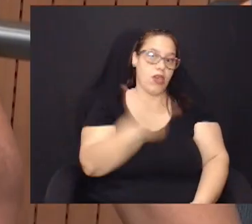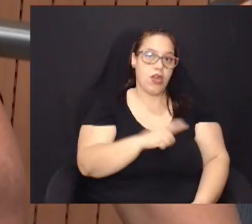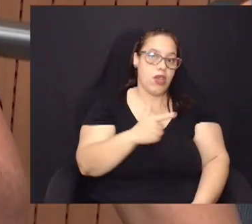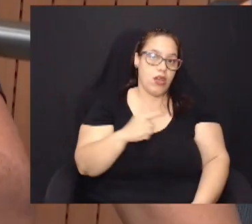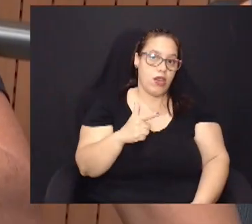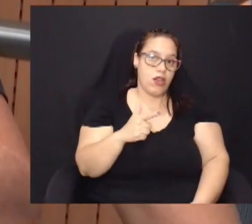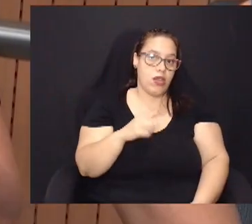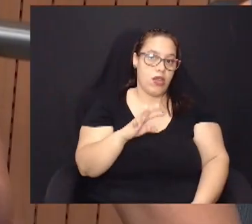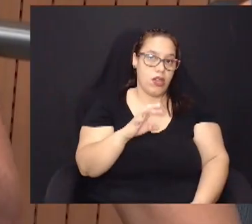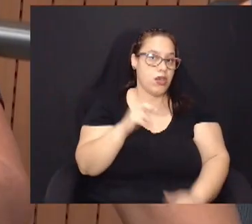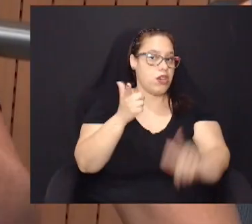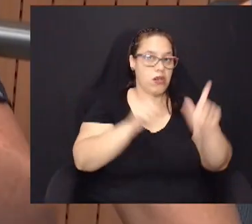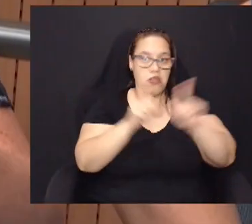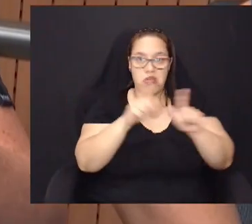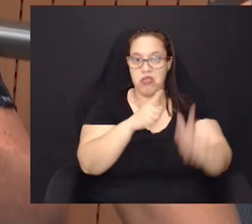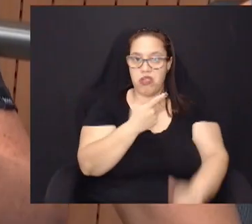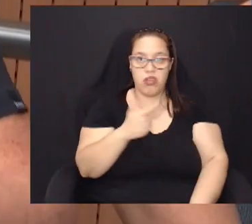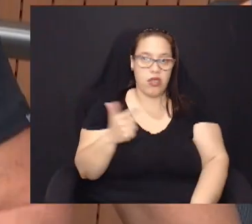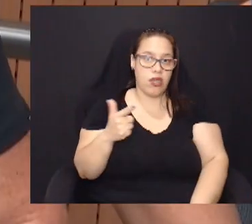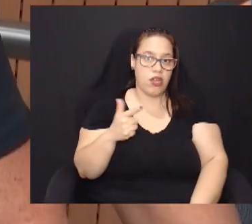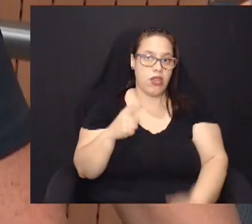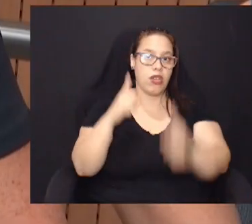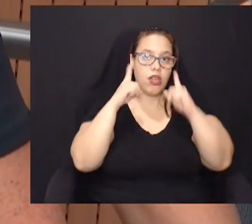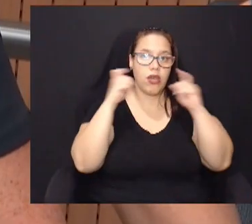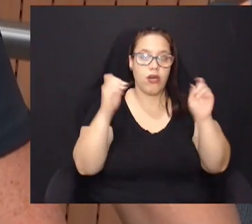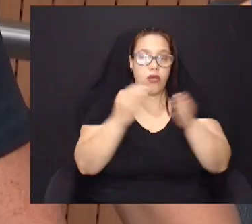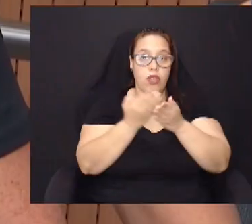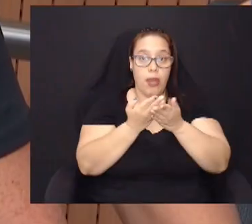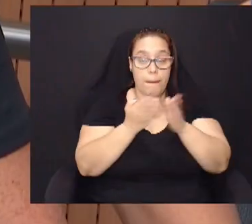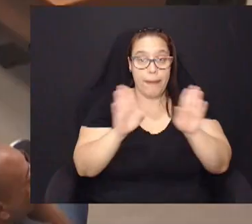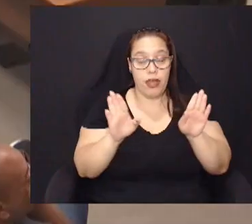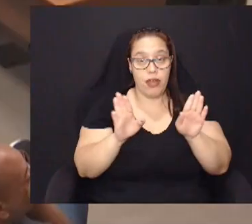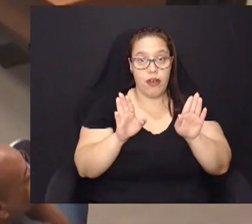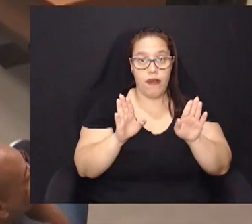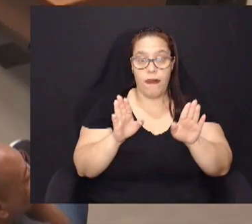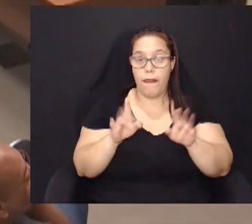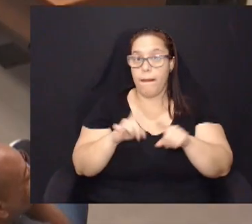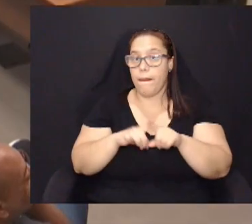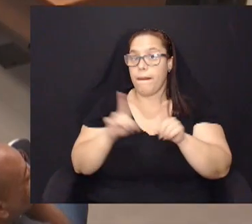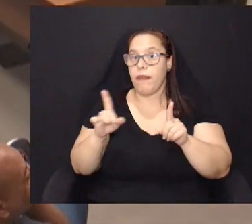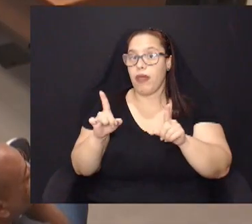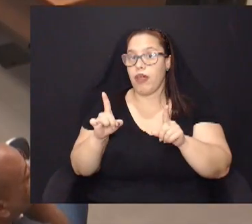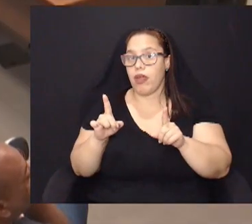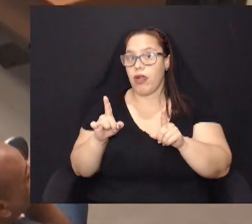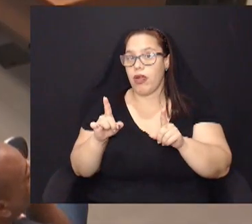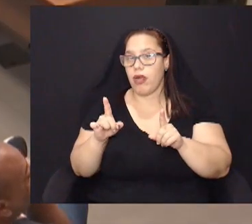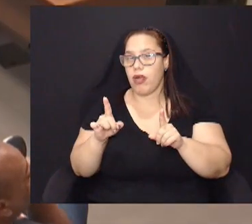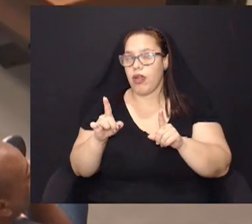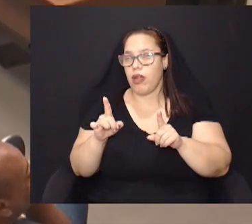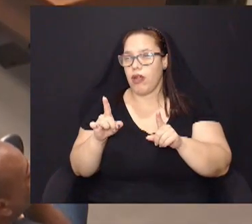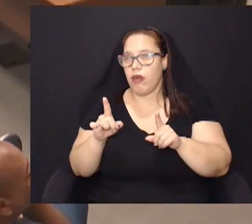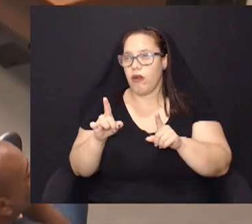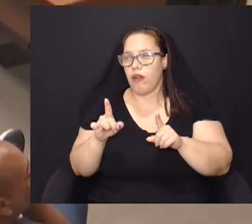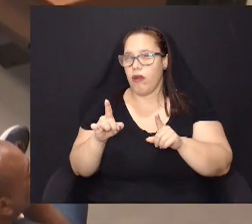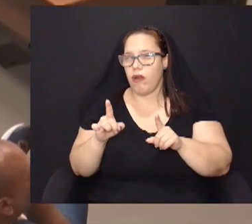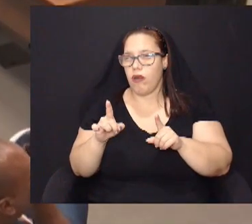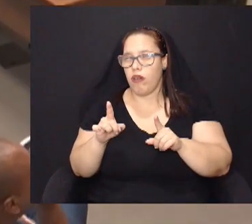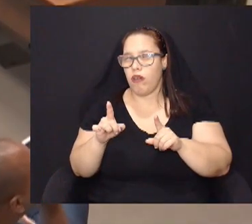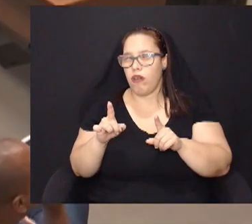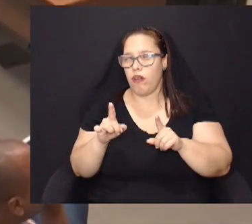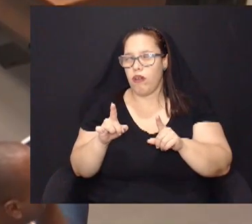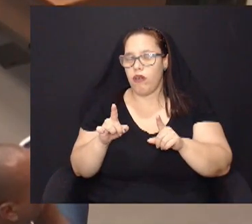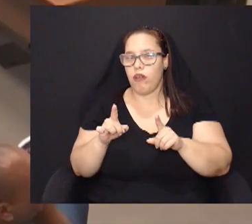tem TV, não tem som, mas o comércio está funcionando. Né? Não, mas aí você está descumprindo o horário? Não entendi. Não, porque ele teve